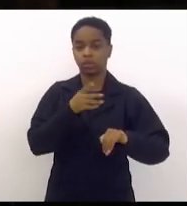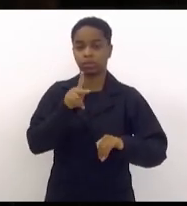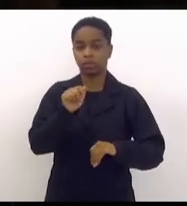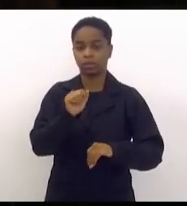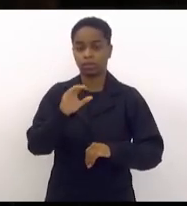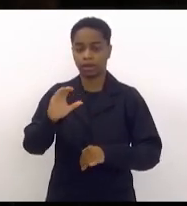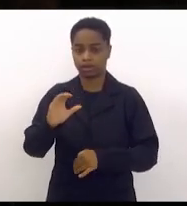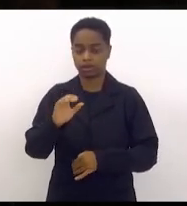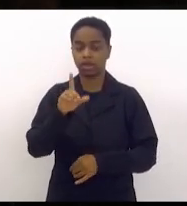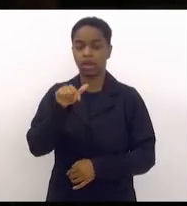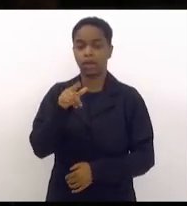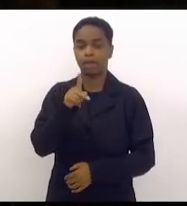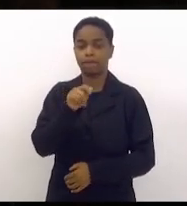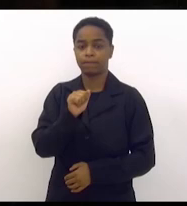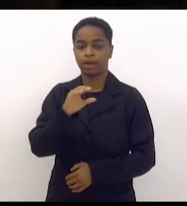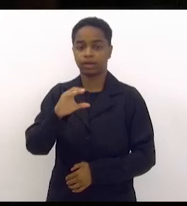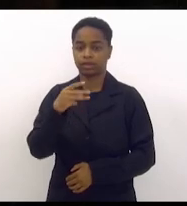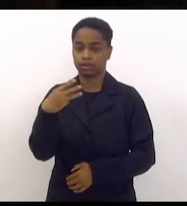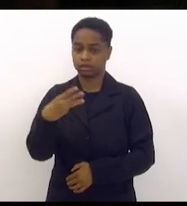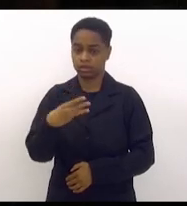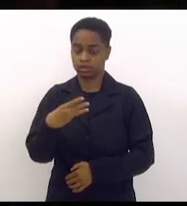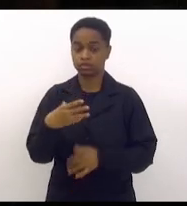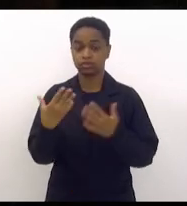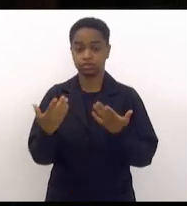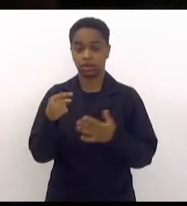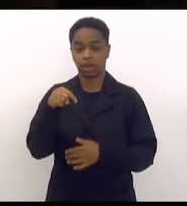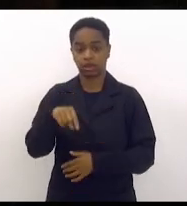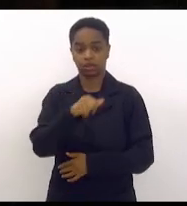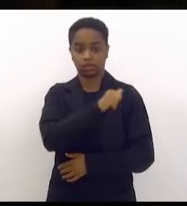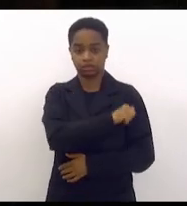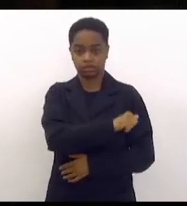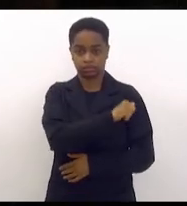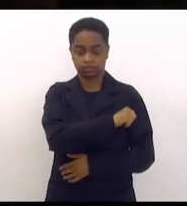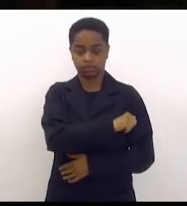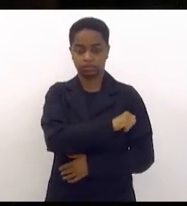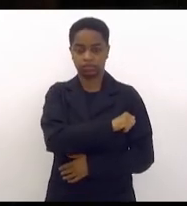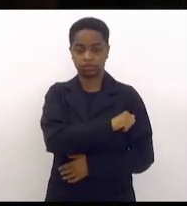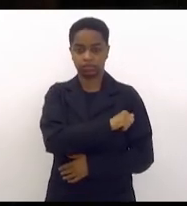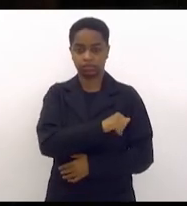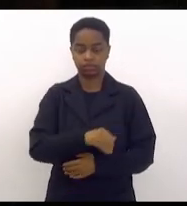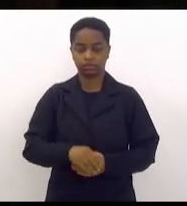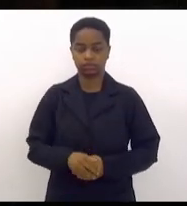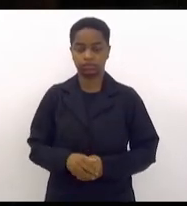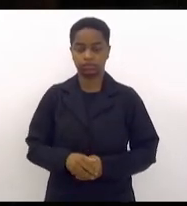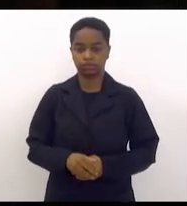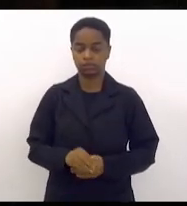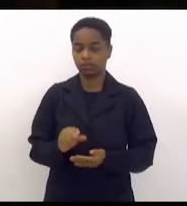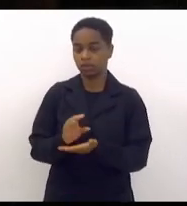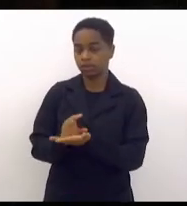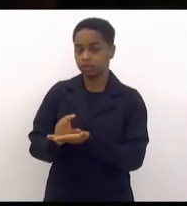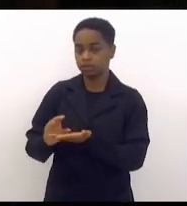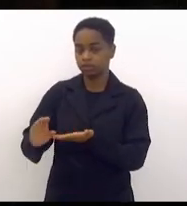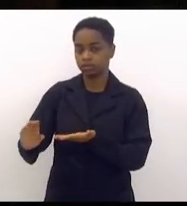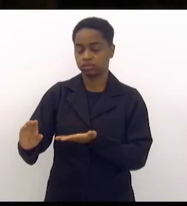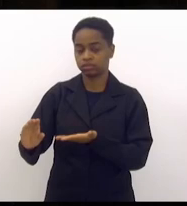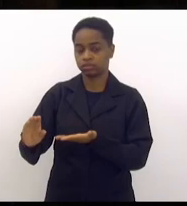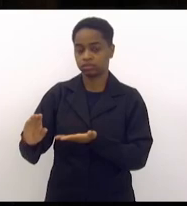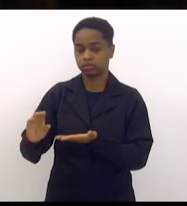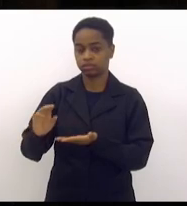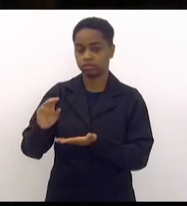PAC 3 e para o estado do Rio de Janeiro cerca